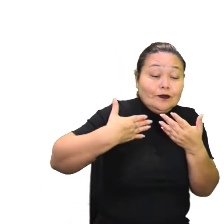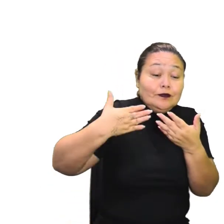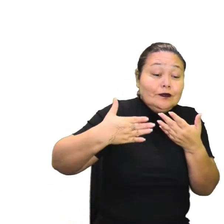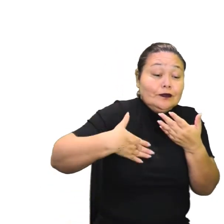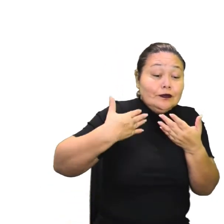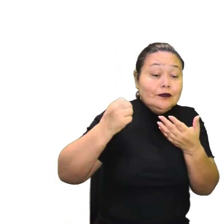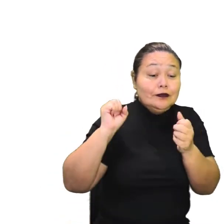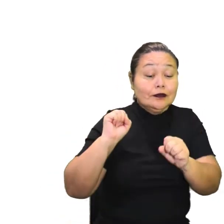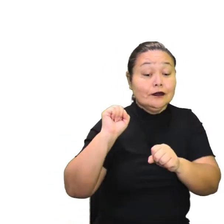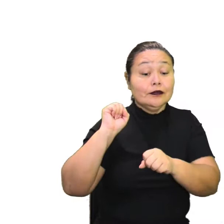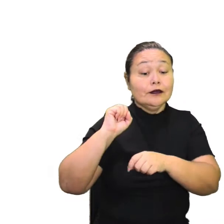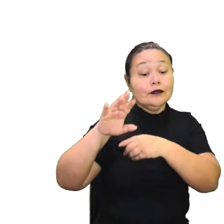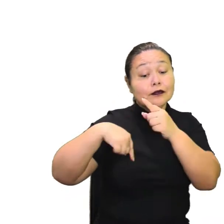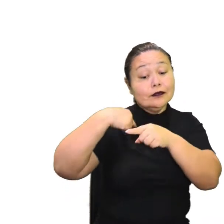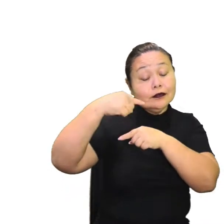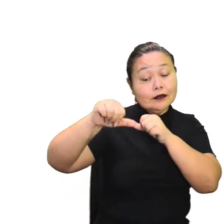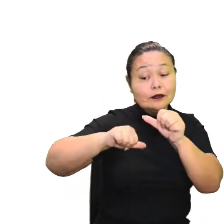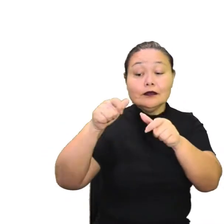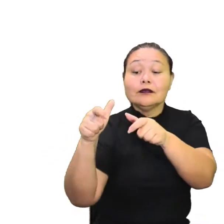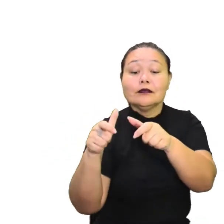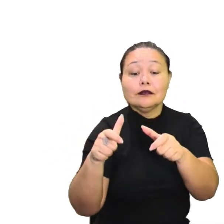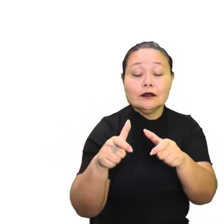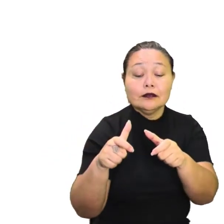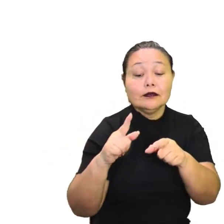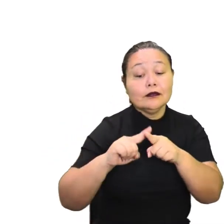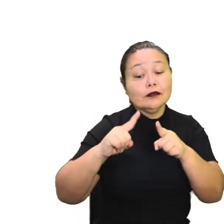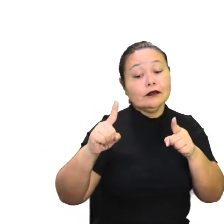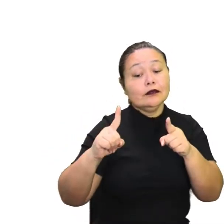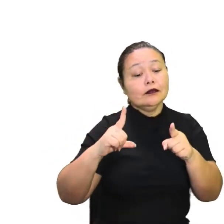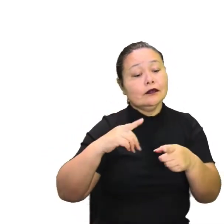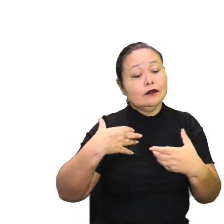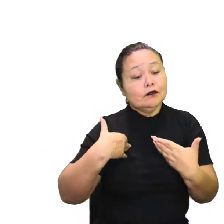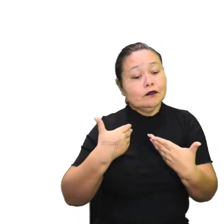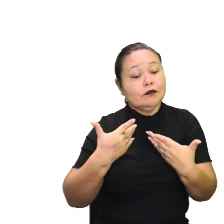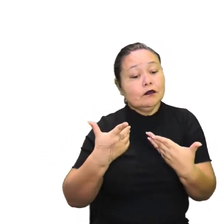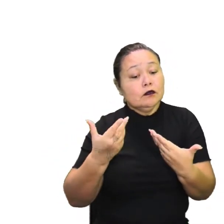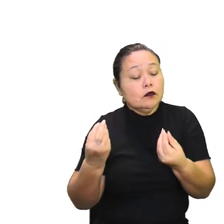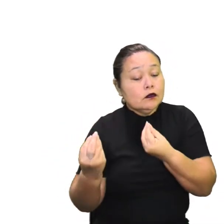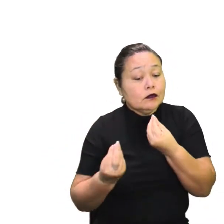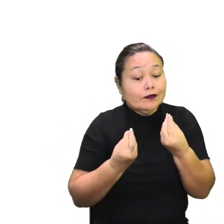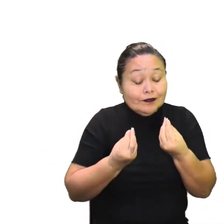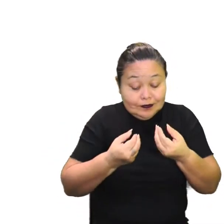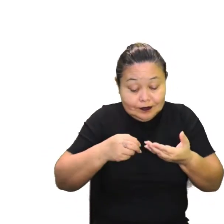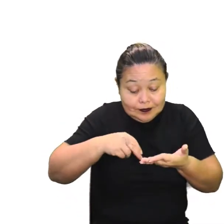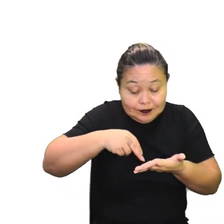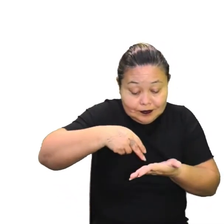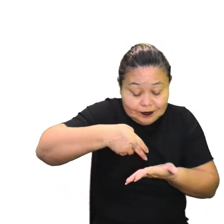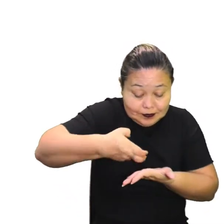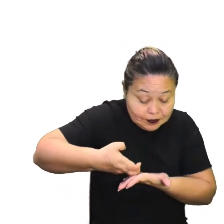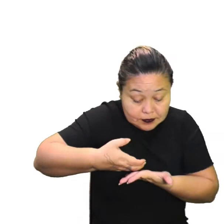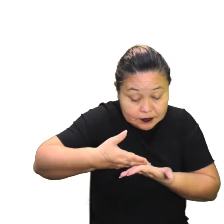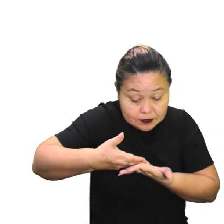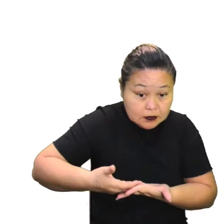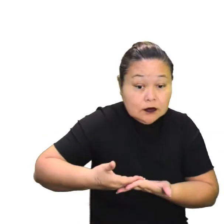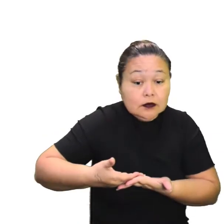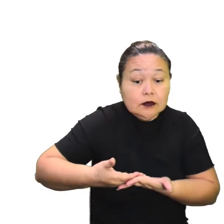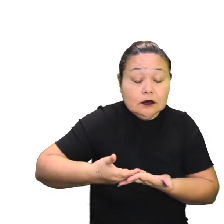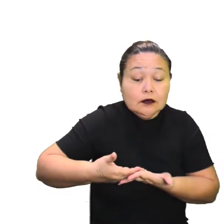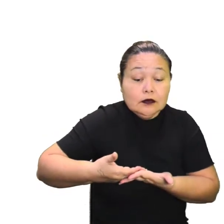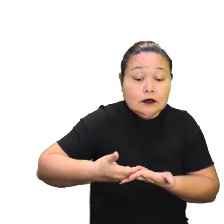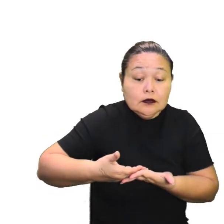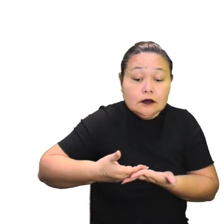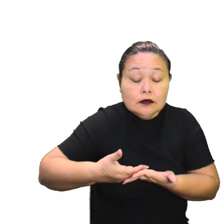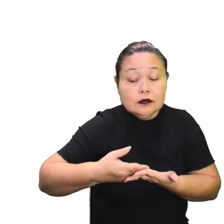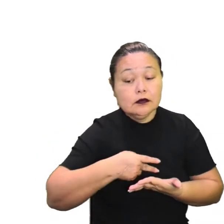surpreendente e incrível pudesse passar com a mudança de lugar, mas ele se sentia como se estivesse pregado ao